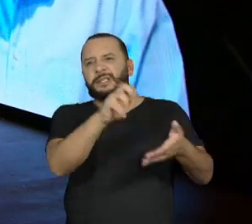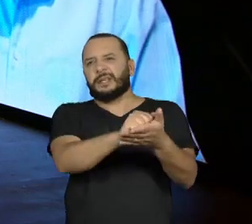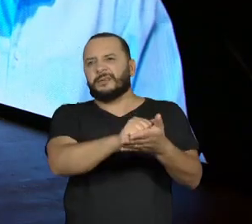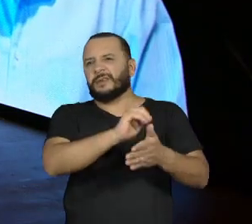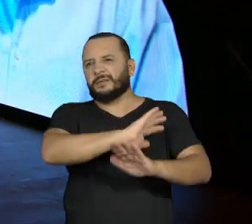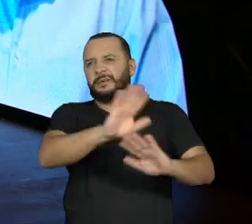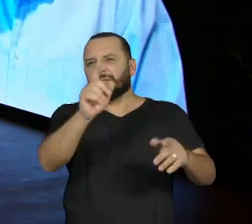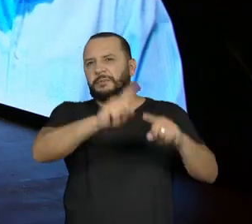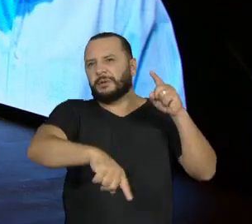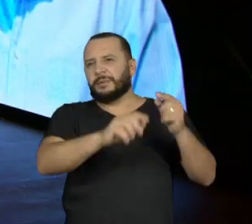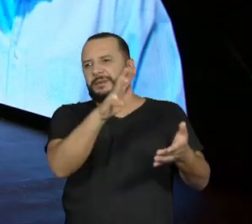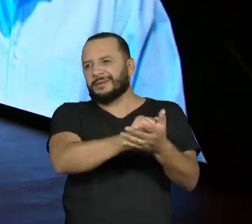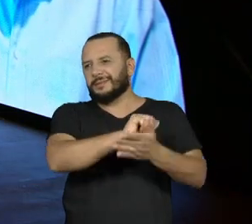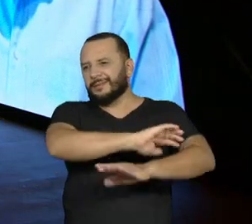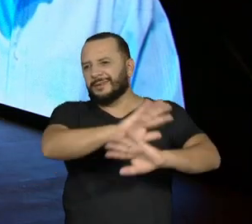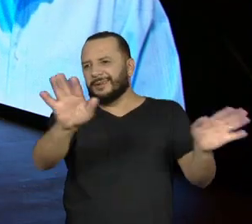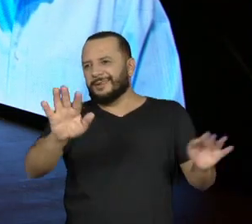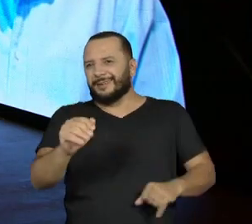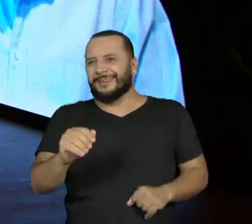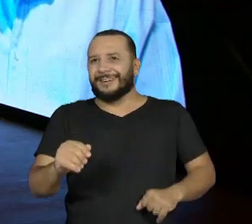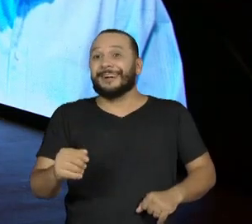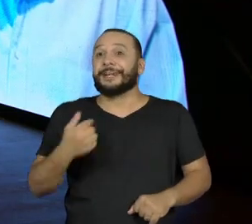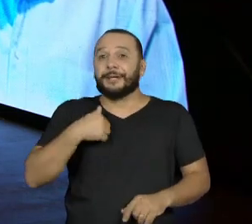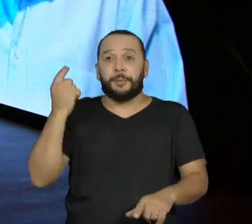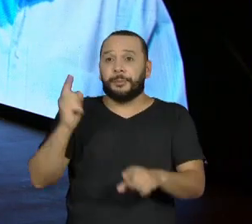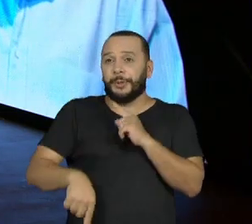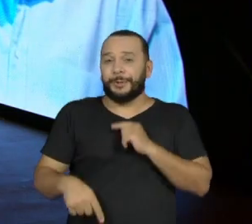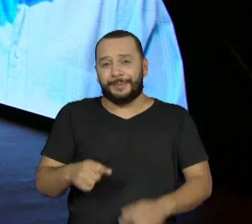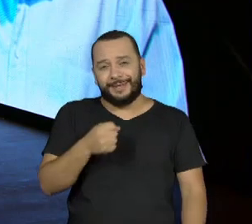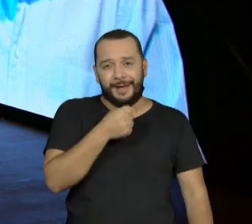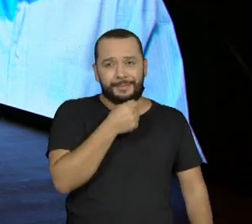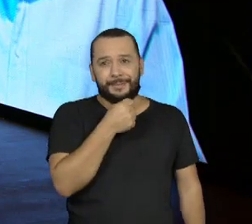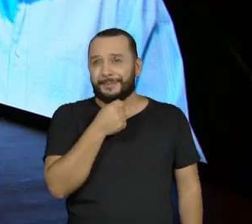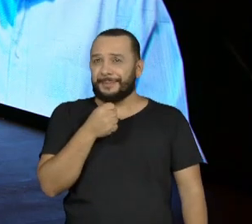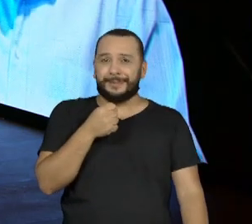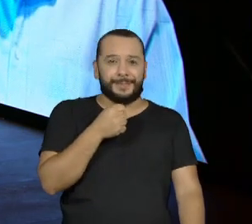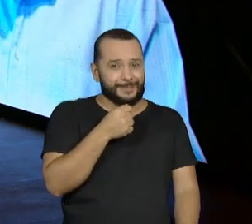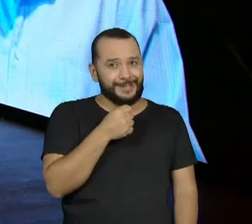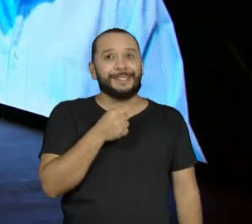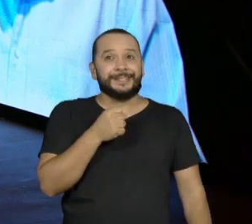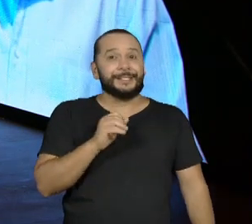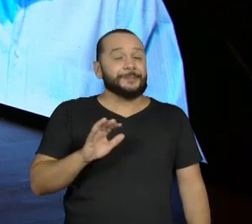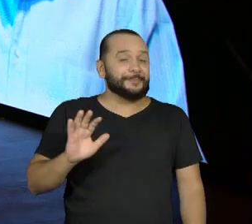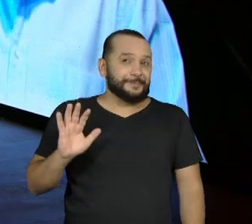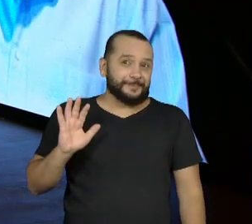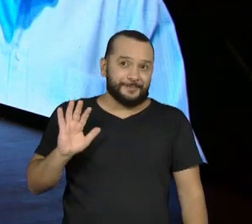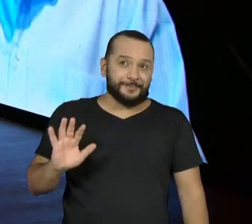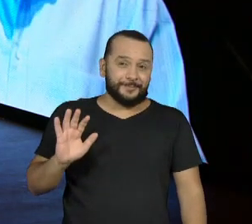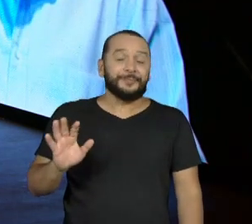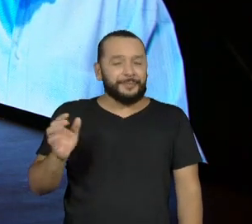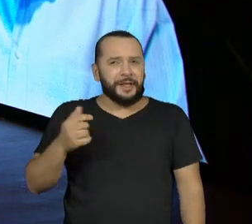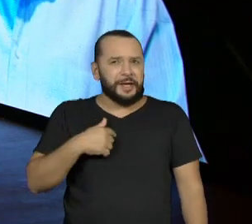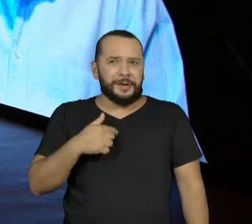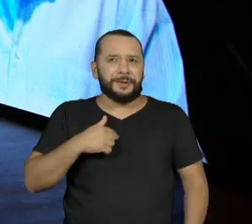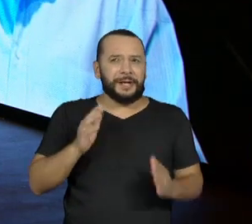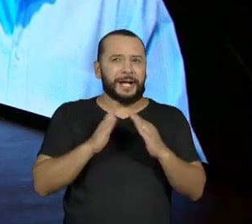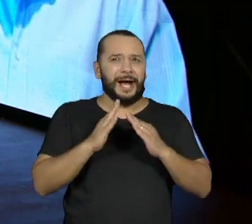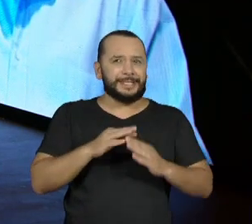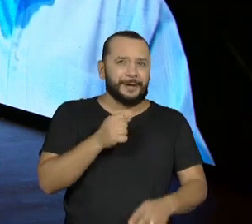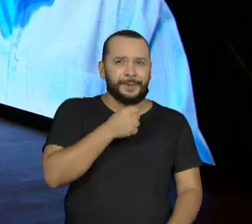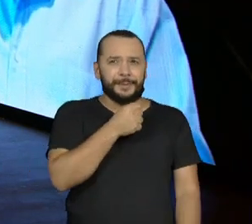Paulo, proibido. Então eu fui proibido de cantar. Ou melhor, eu não fui proibido de cantar. Eu até cantaria, mas não